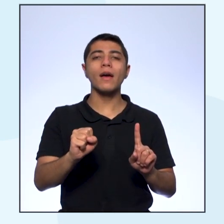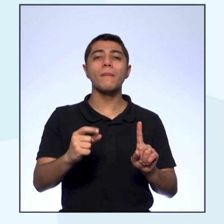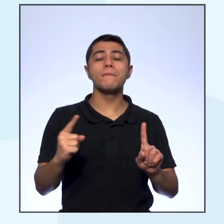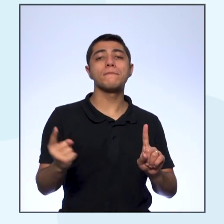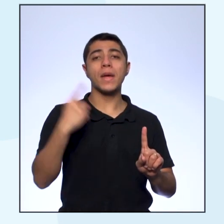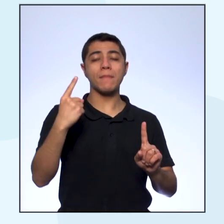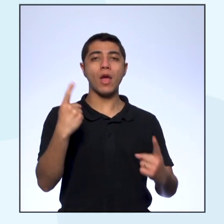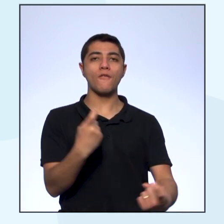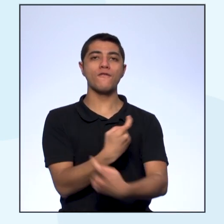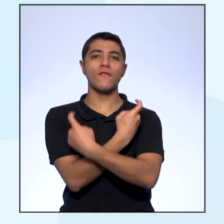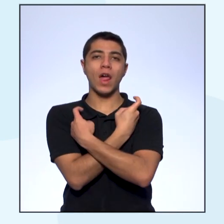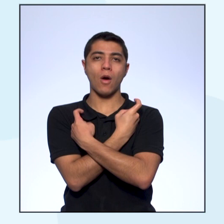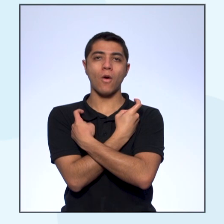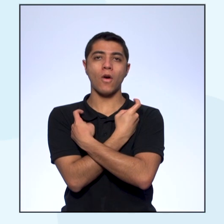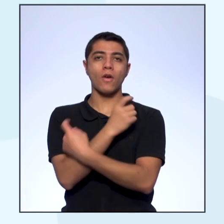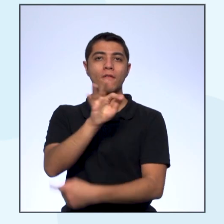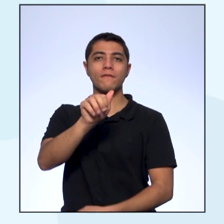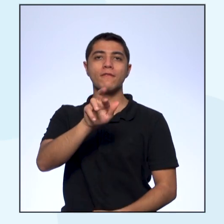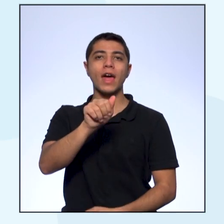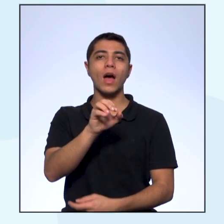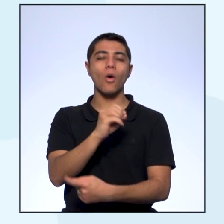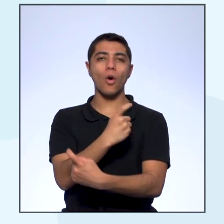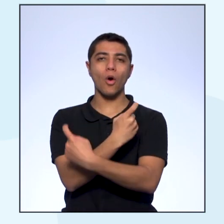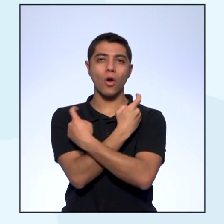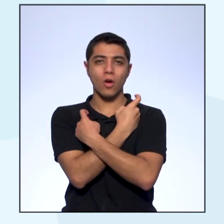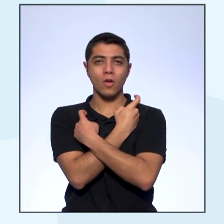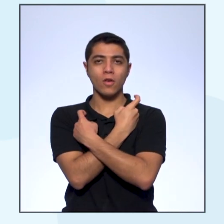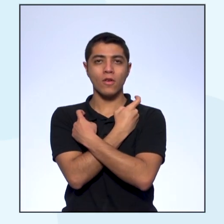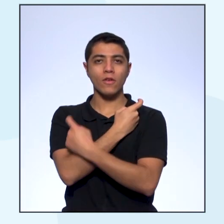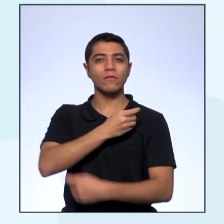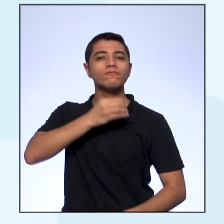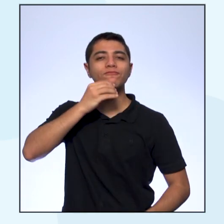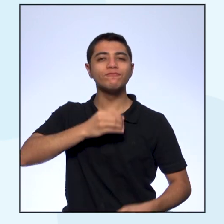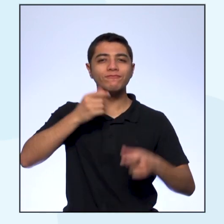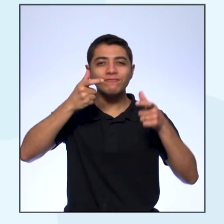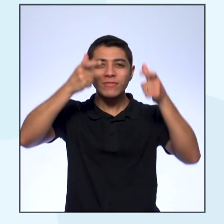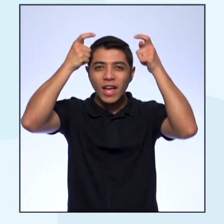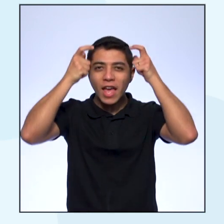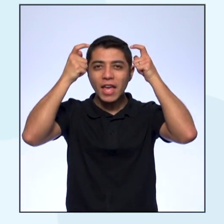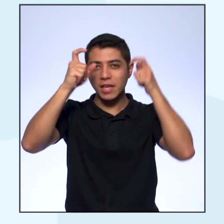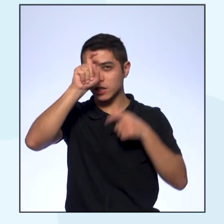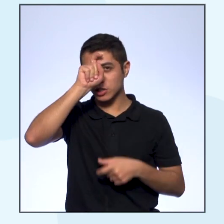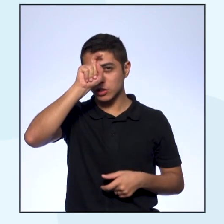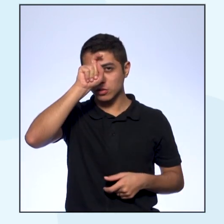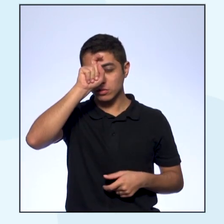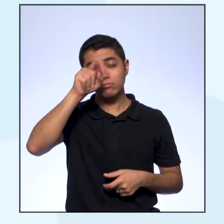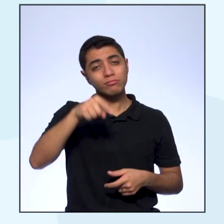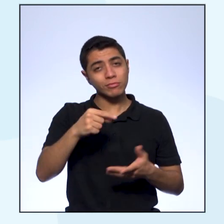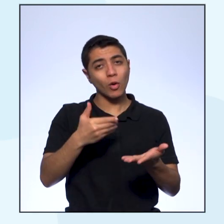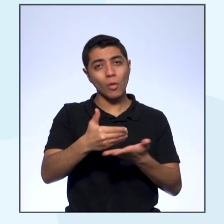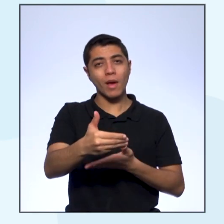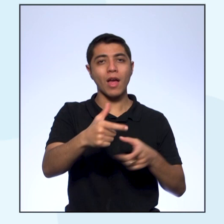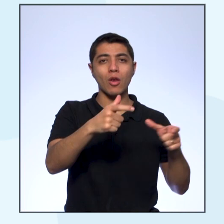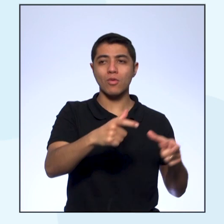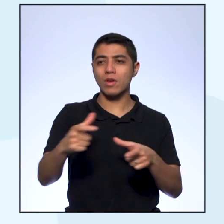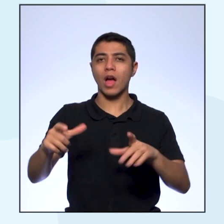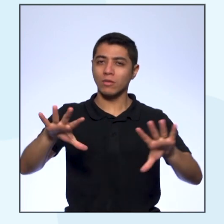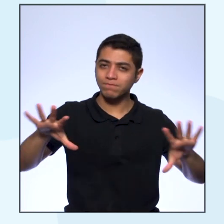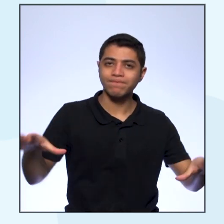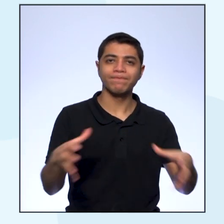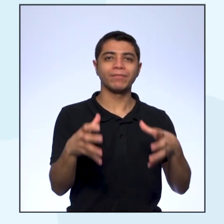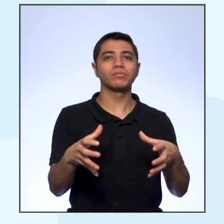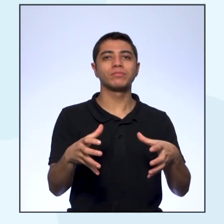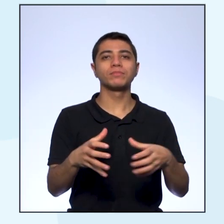se torna, portanto, o primeiro faraó, tá? Outro detalhe é que a história do Antigo Egito é marcada